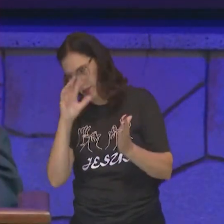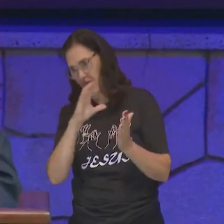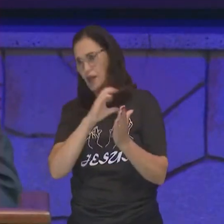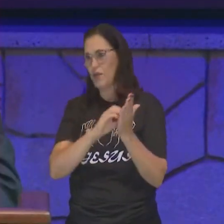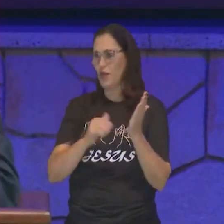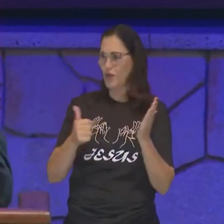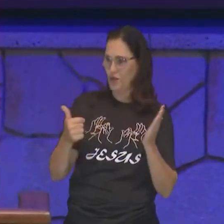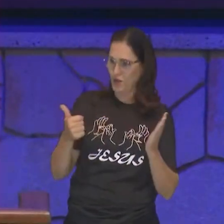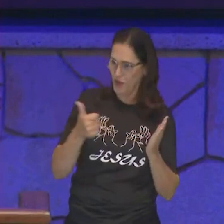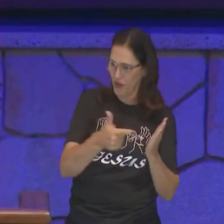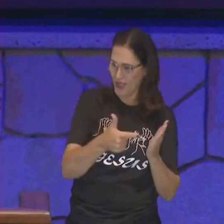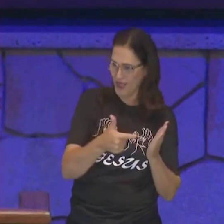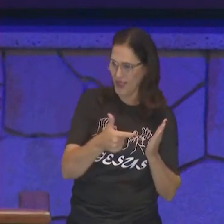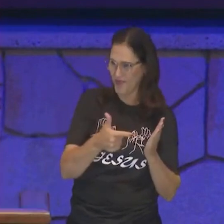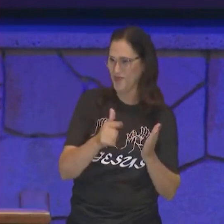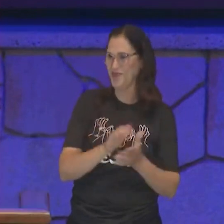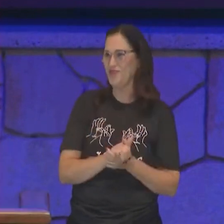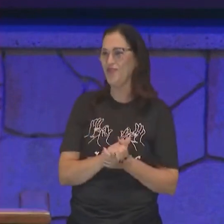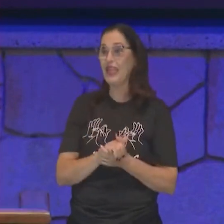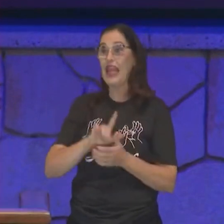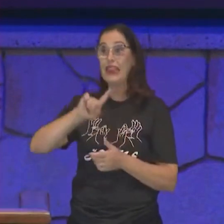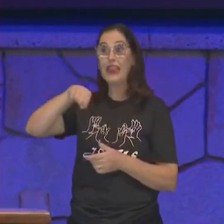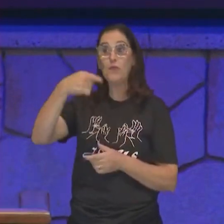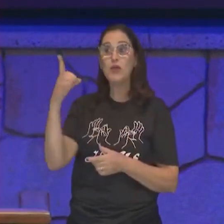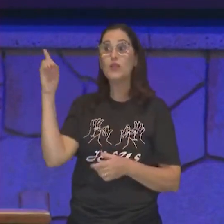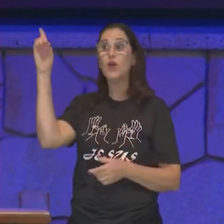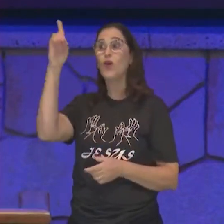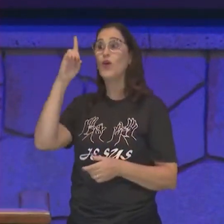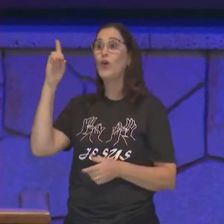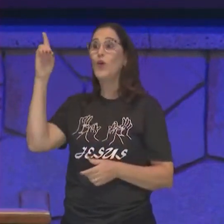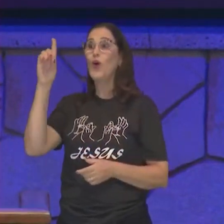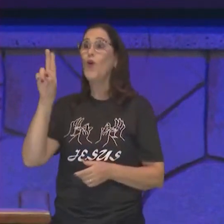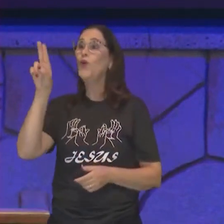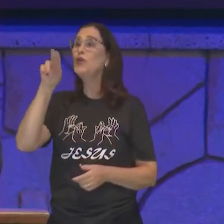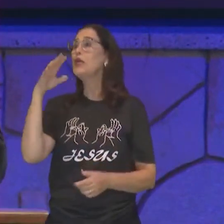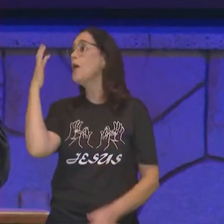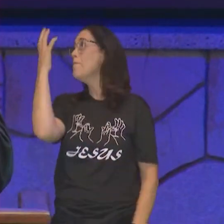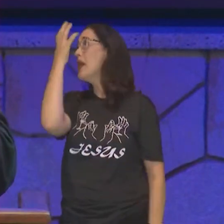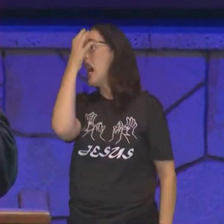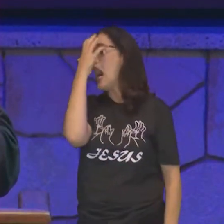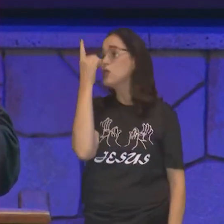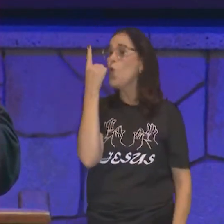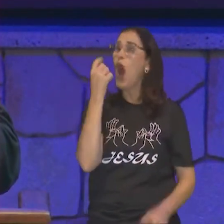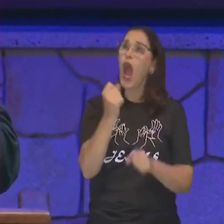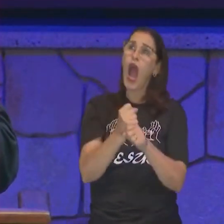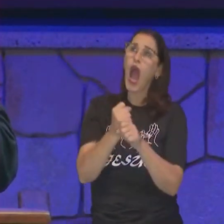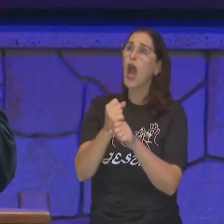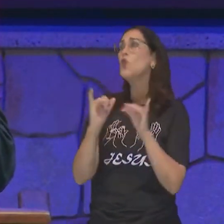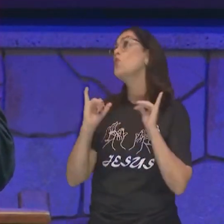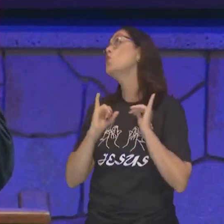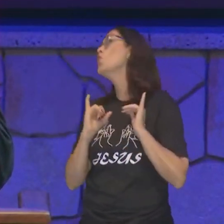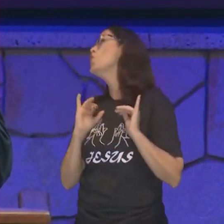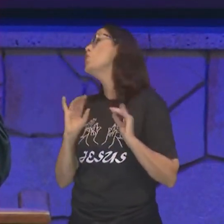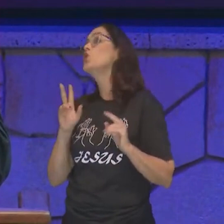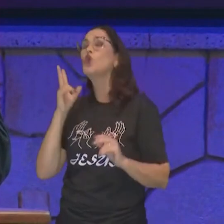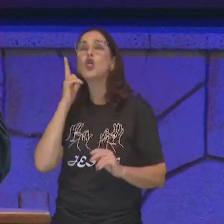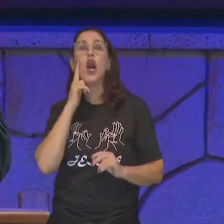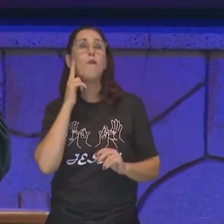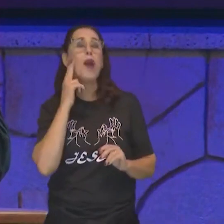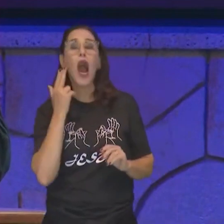irmão, que depois que Davi estava ali usando a sua máscara, um ano passado, a criança havia